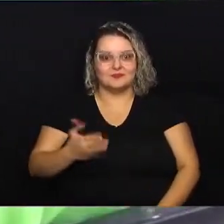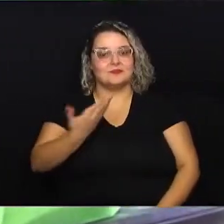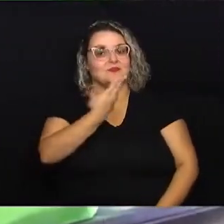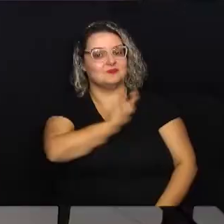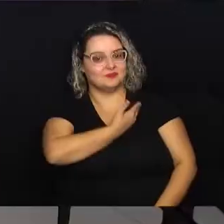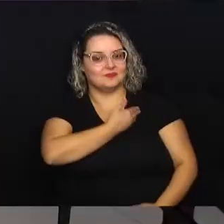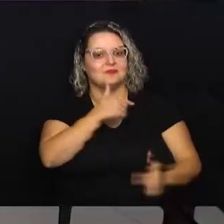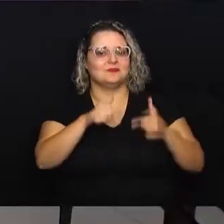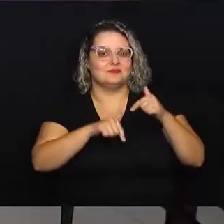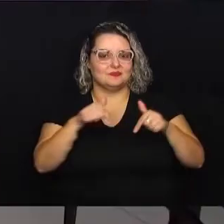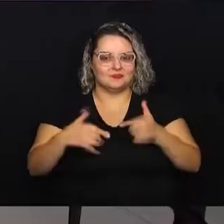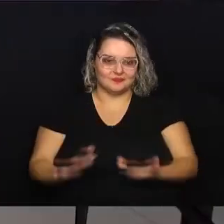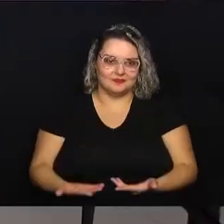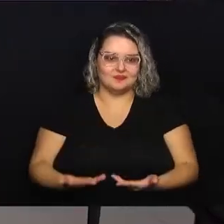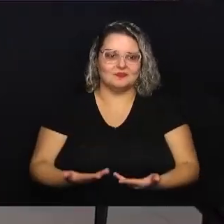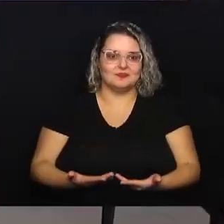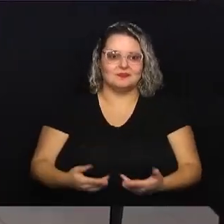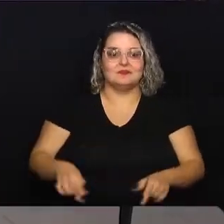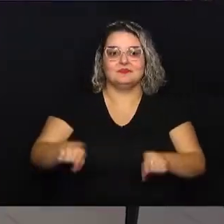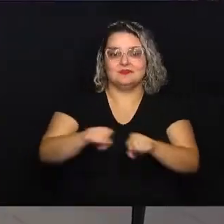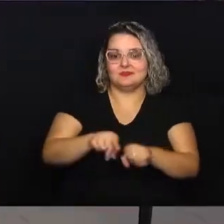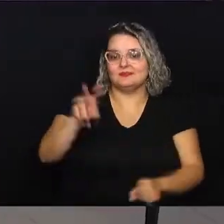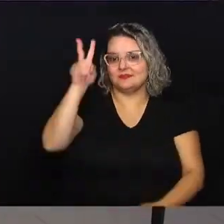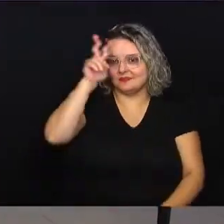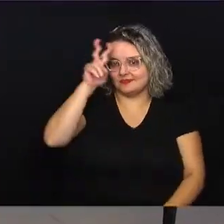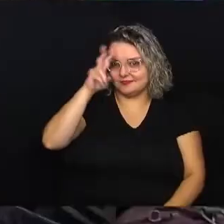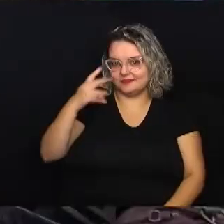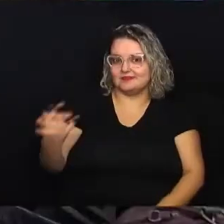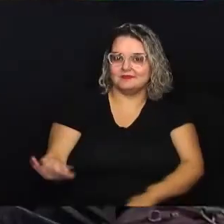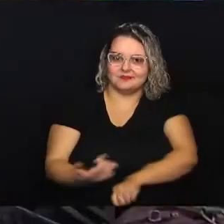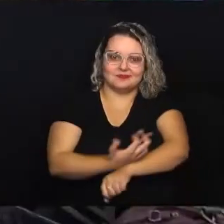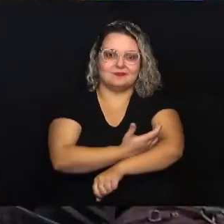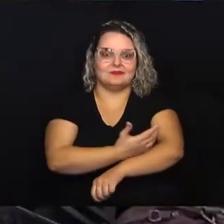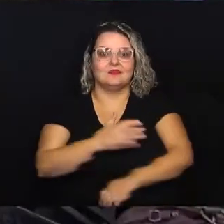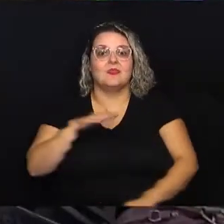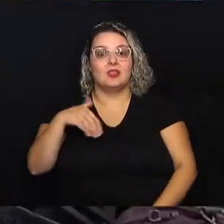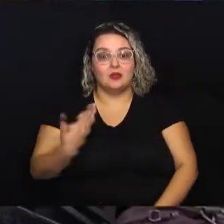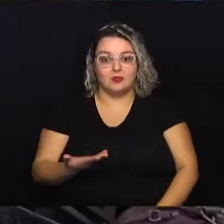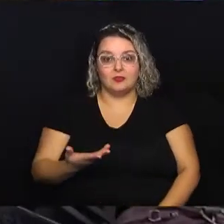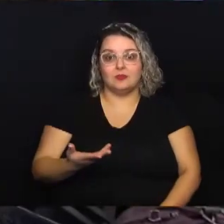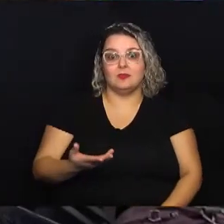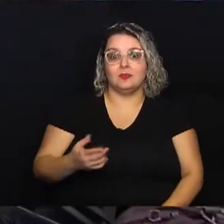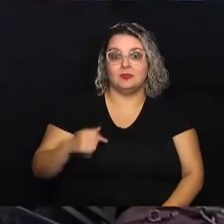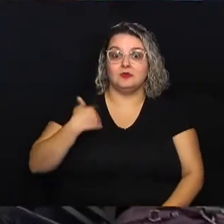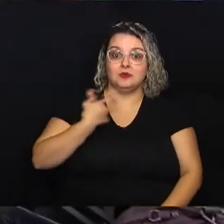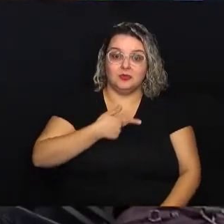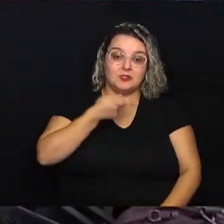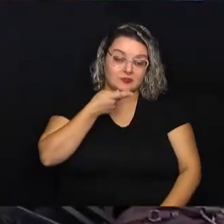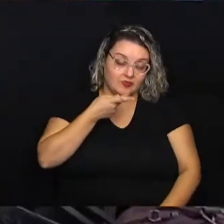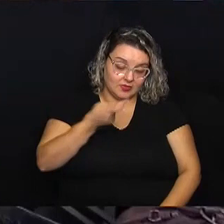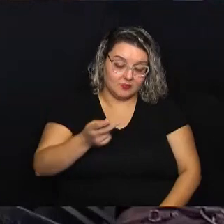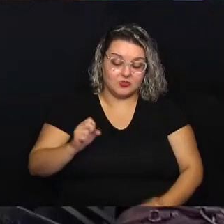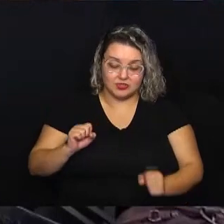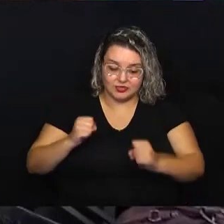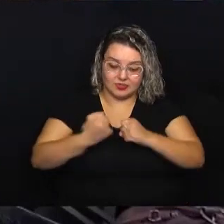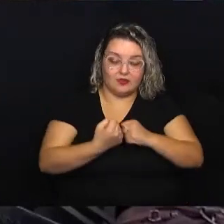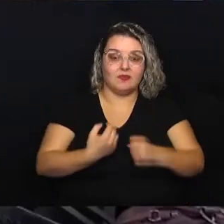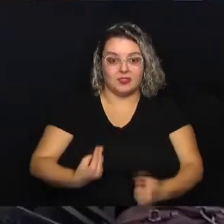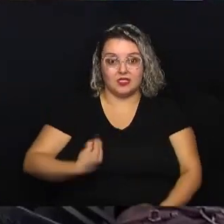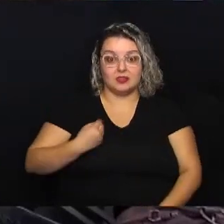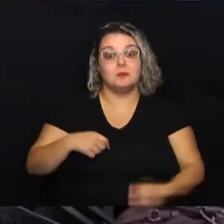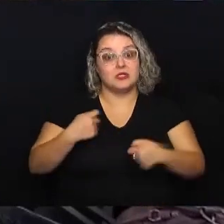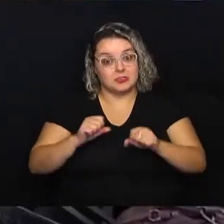colegas de trabalho, além da lembrança que emociona. Quando nós dizemos defender a vida, nós temos que defender também a qualidade de